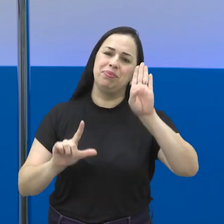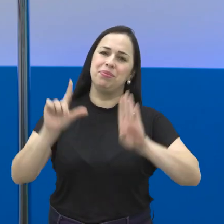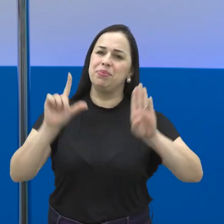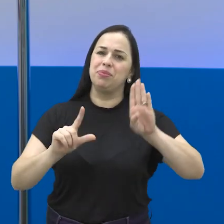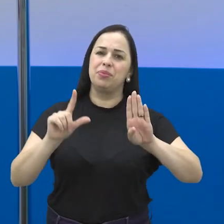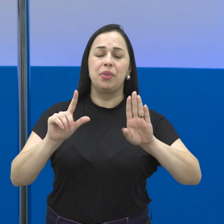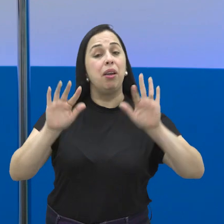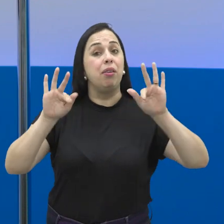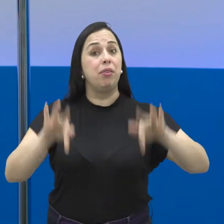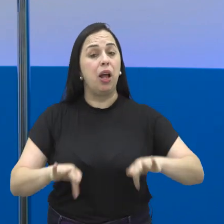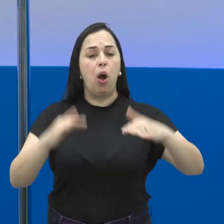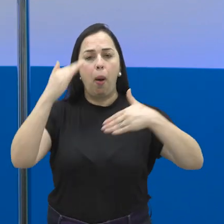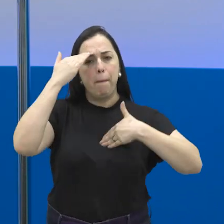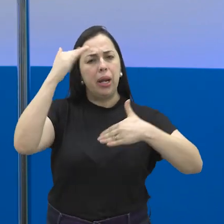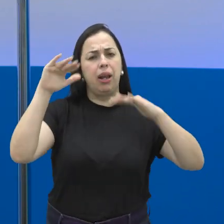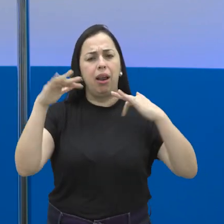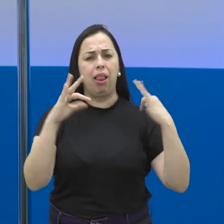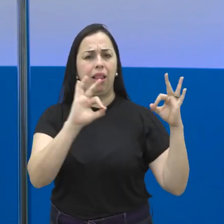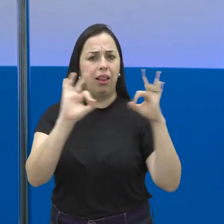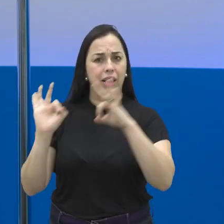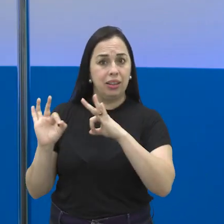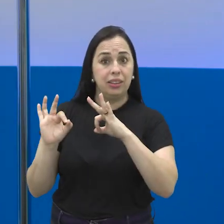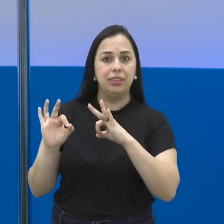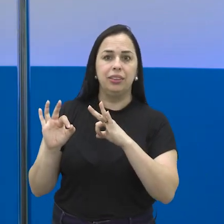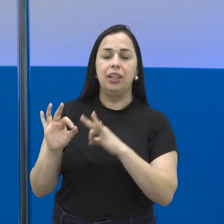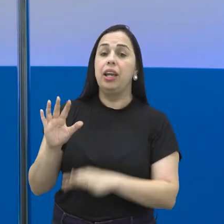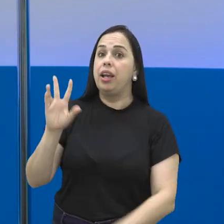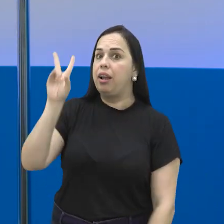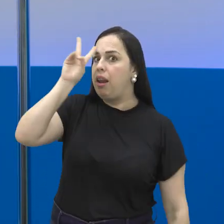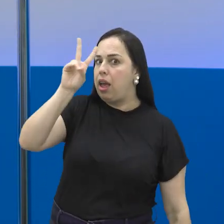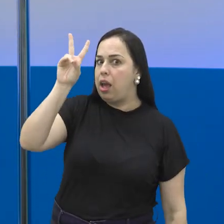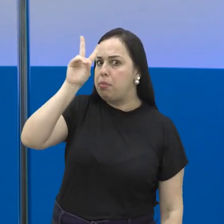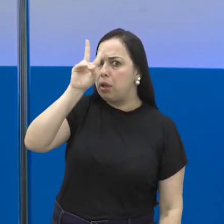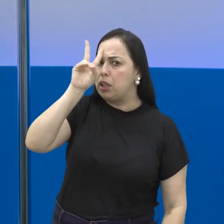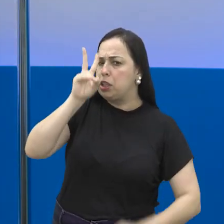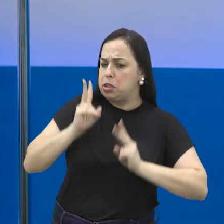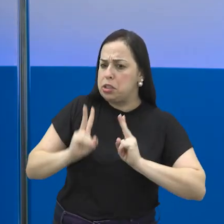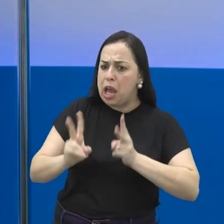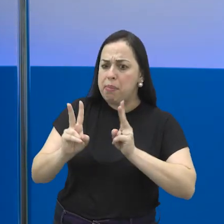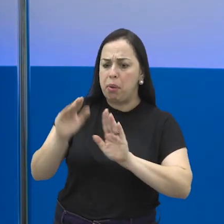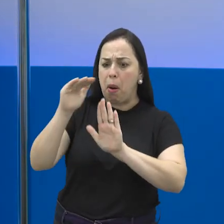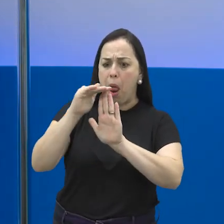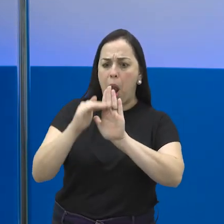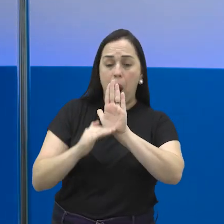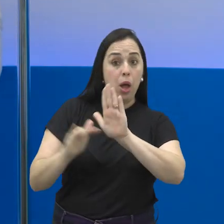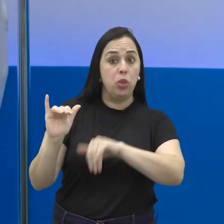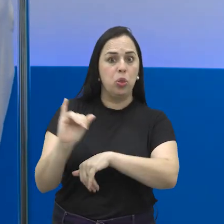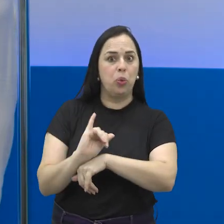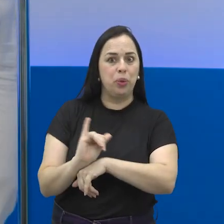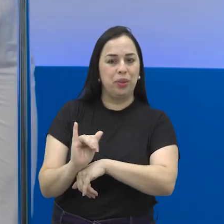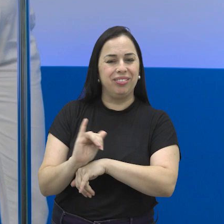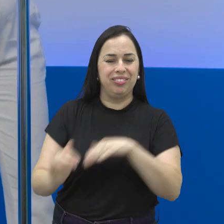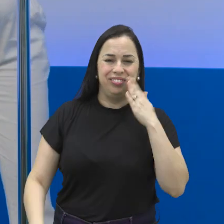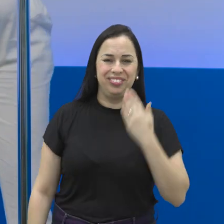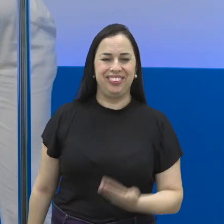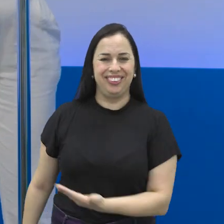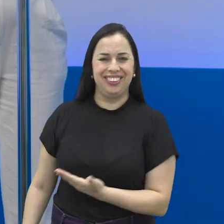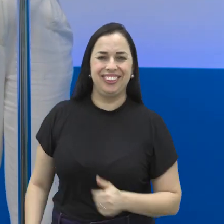Boletim Legislativo fica por aqui. Muito obrigada pela companhia. Não se esqueça que toda a programação está disponível no nosso canal do